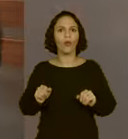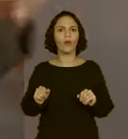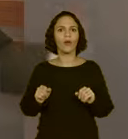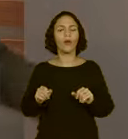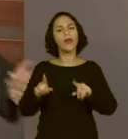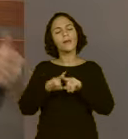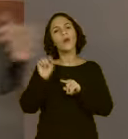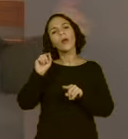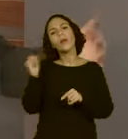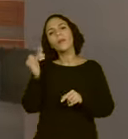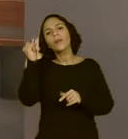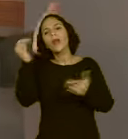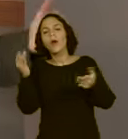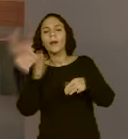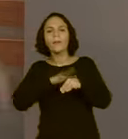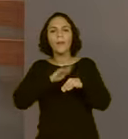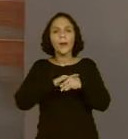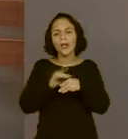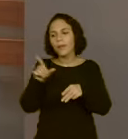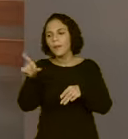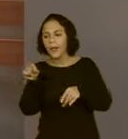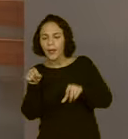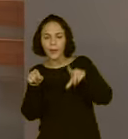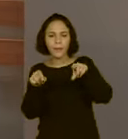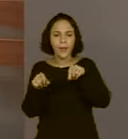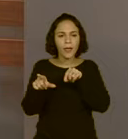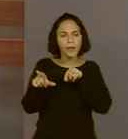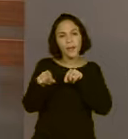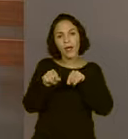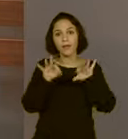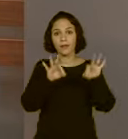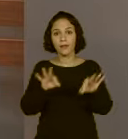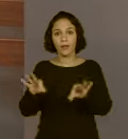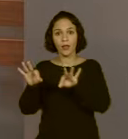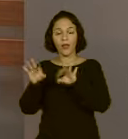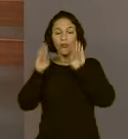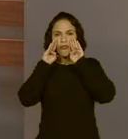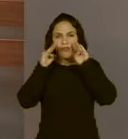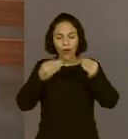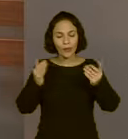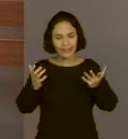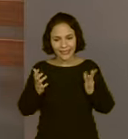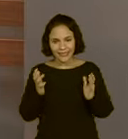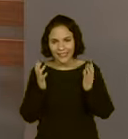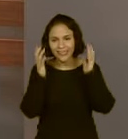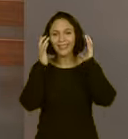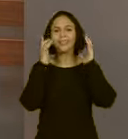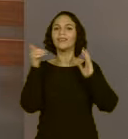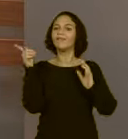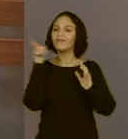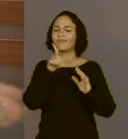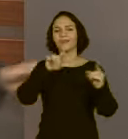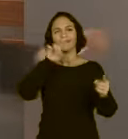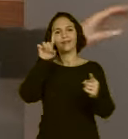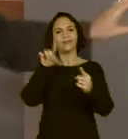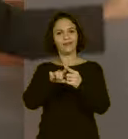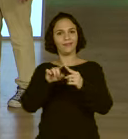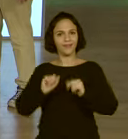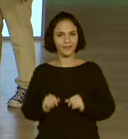que é mais importante naquele momento e colocar todo o seu foco e a sua energia na realização daquele